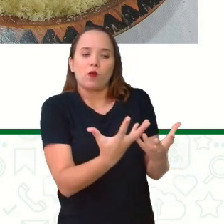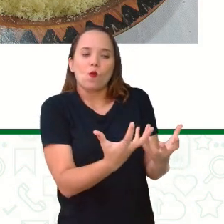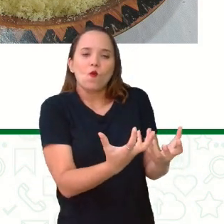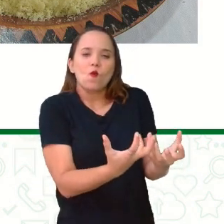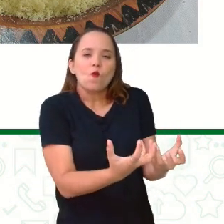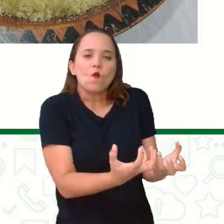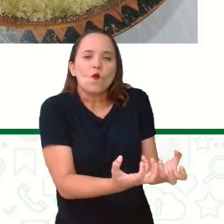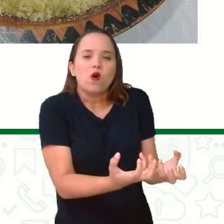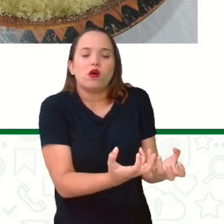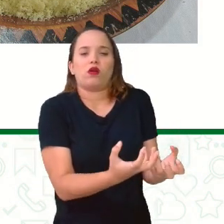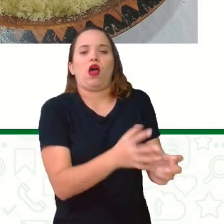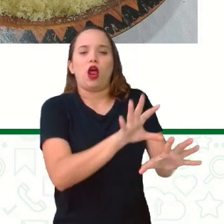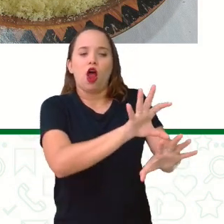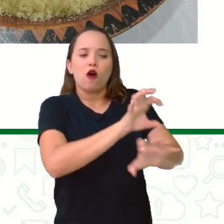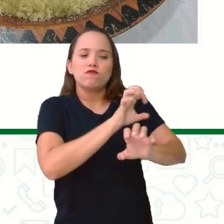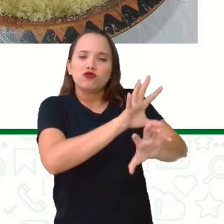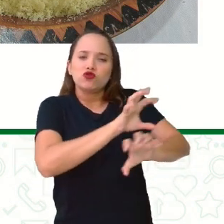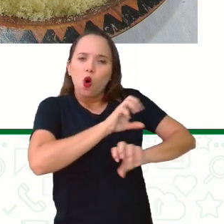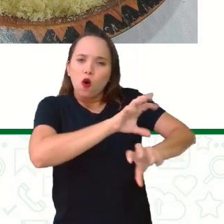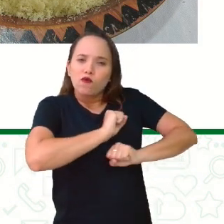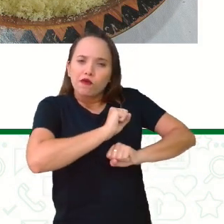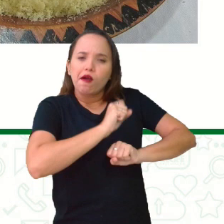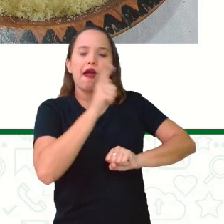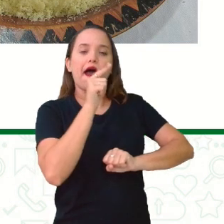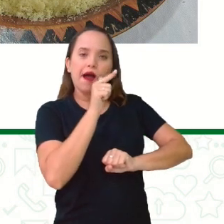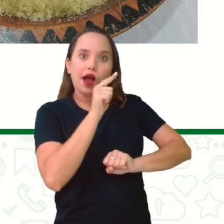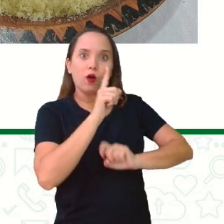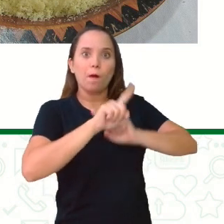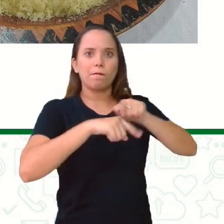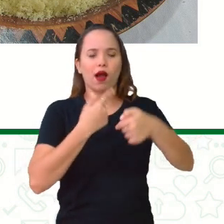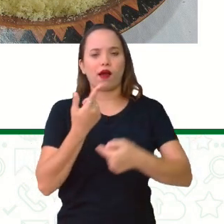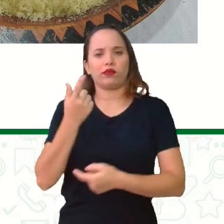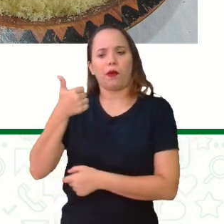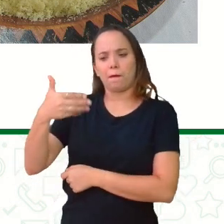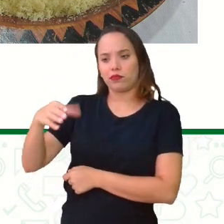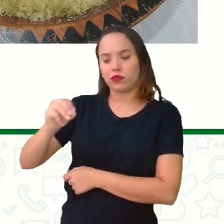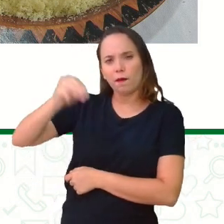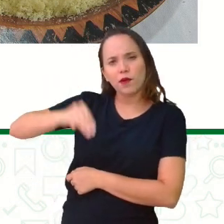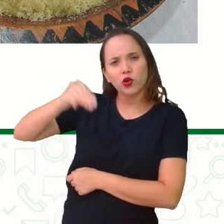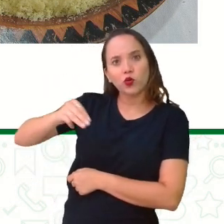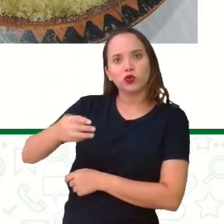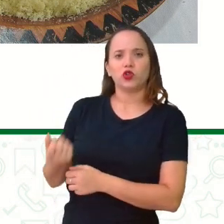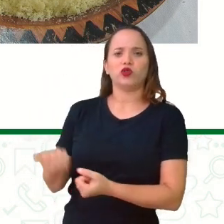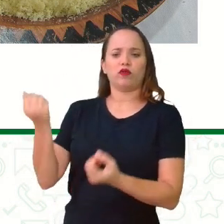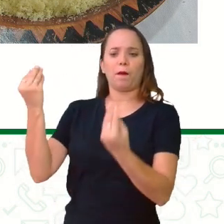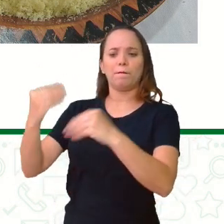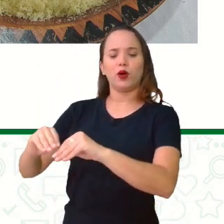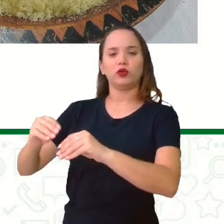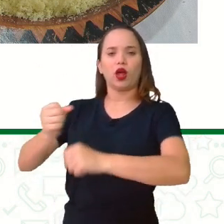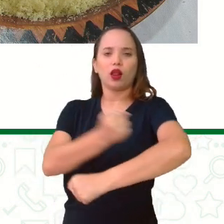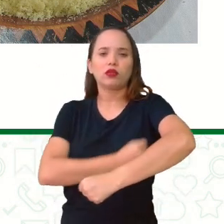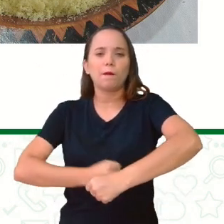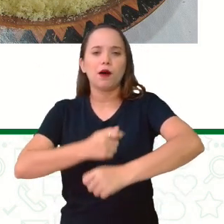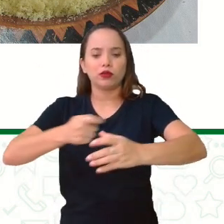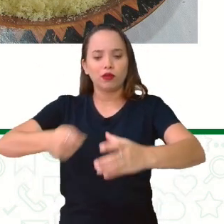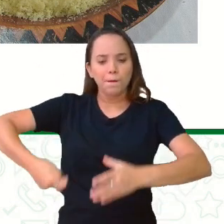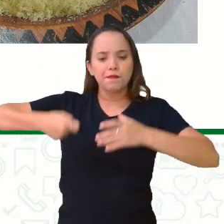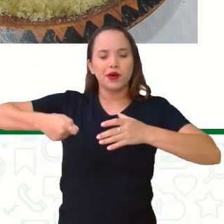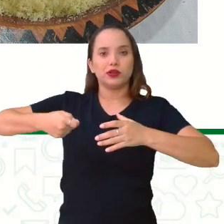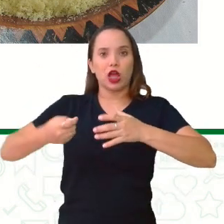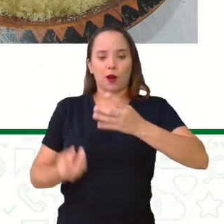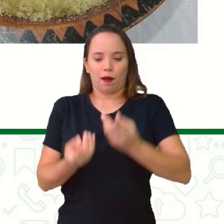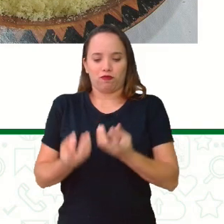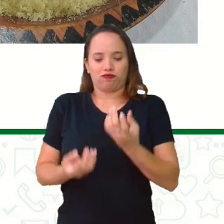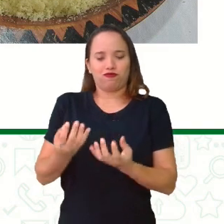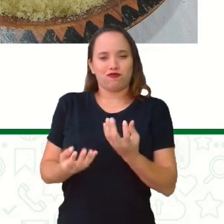reter aquela água. Mas depois de 10 minutinhos, a gente já bota ela para quê? Para ferver na panelinha, na cuscuzeira, né, que a gente tanto conhece.